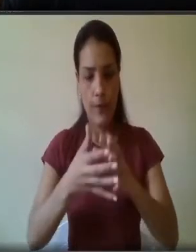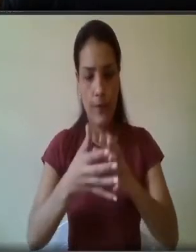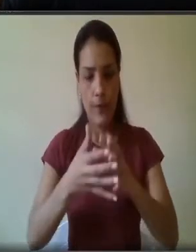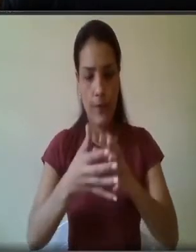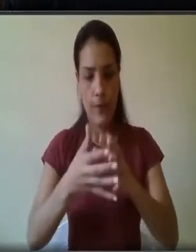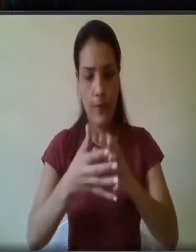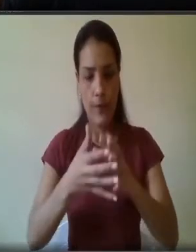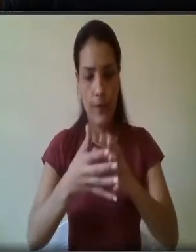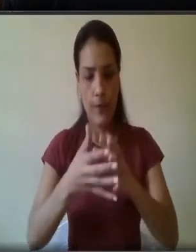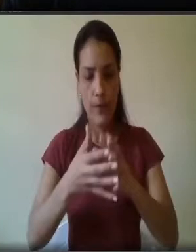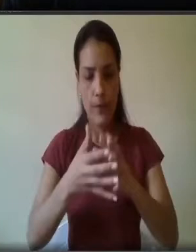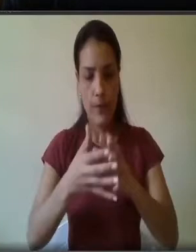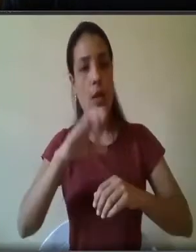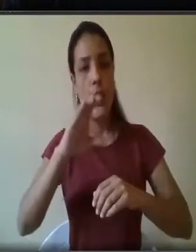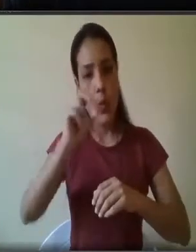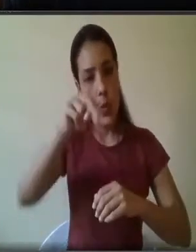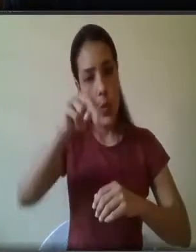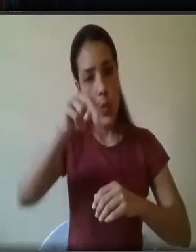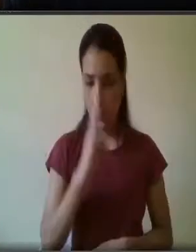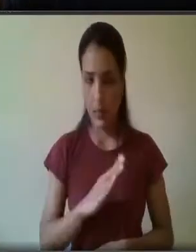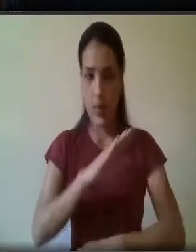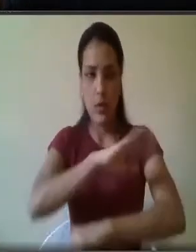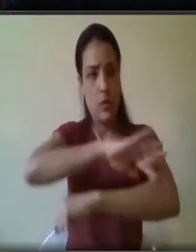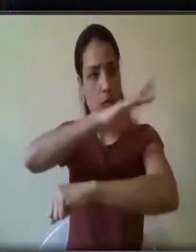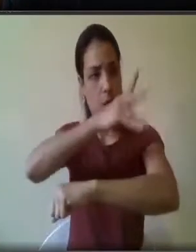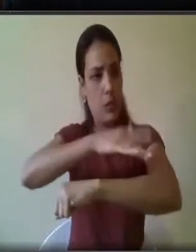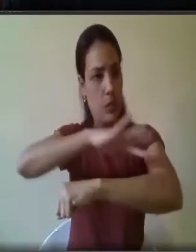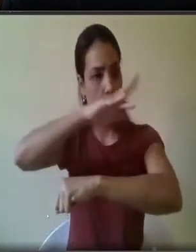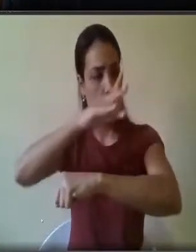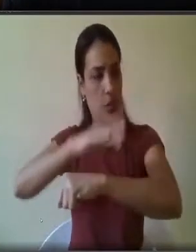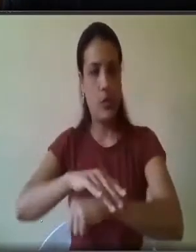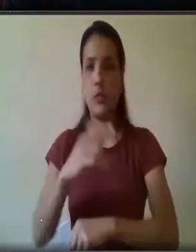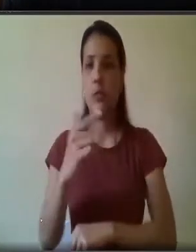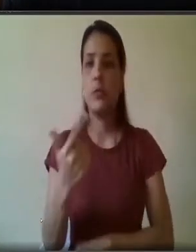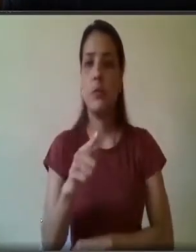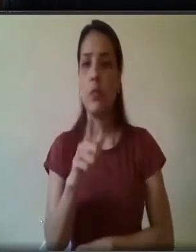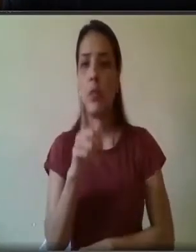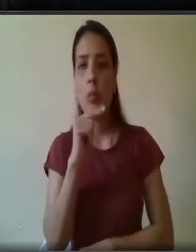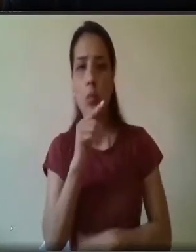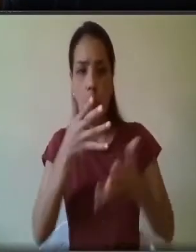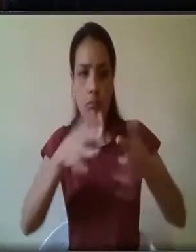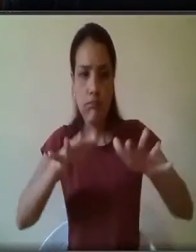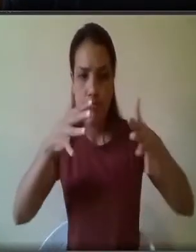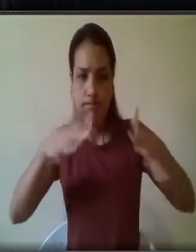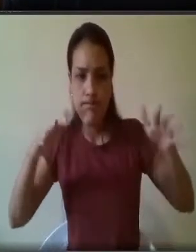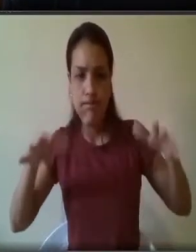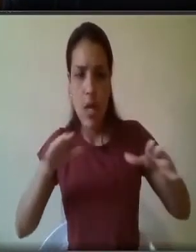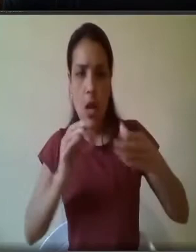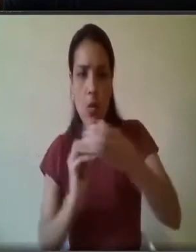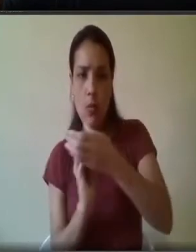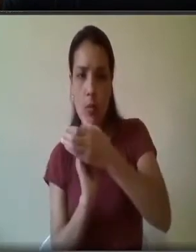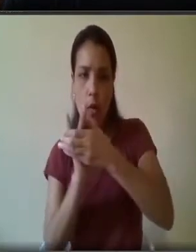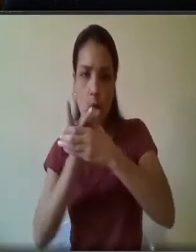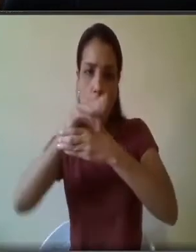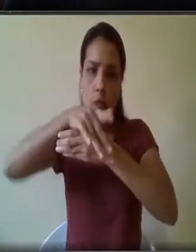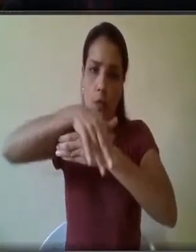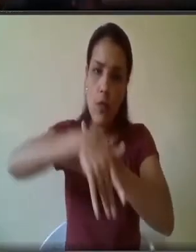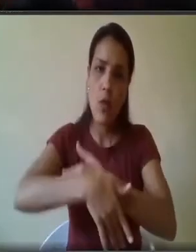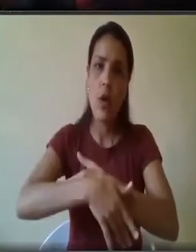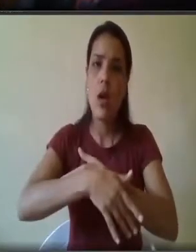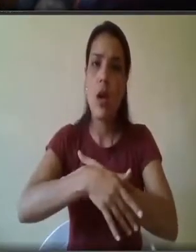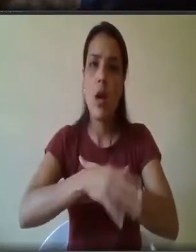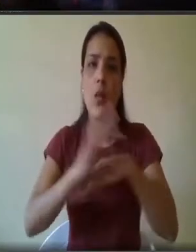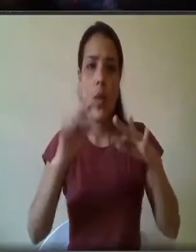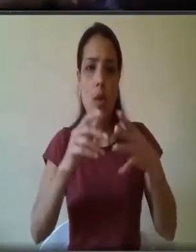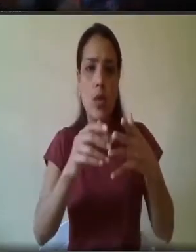O relevo brasileiro, no litoral, são todos vulcões inativos. Nós temos os derrames vulcânicos.